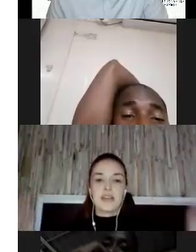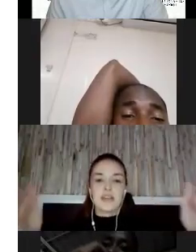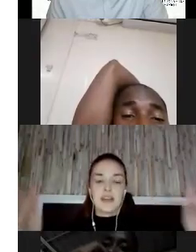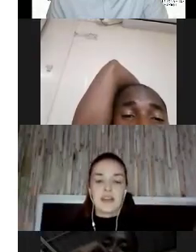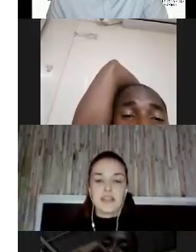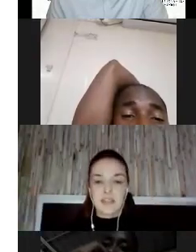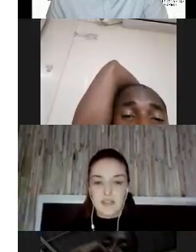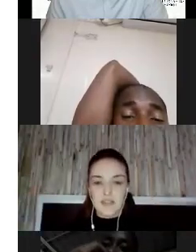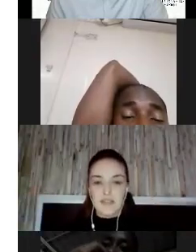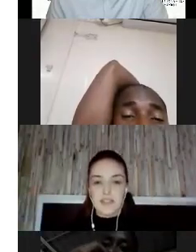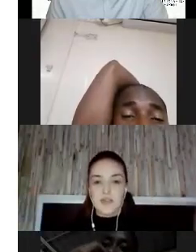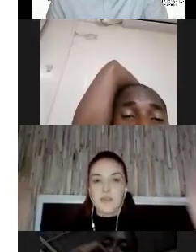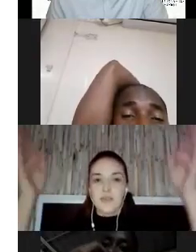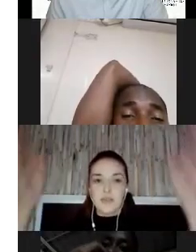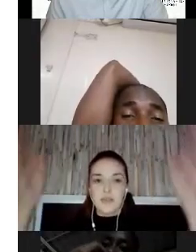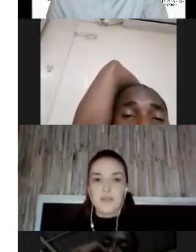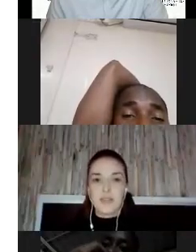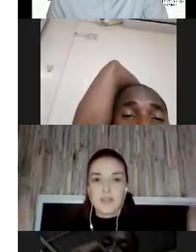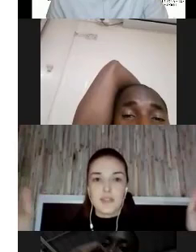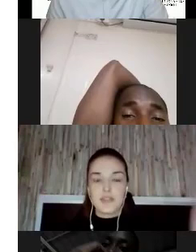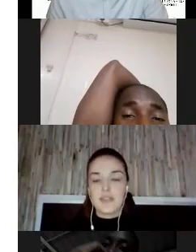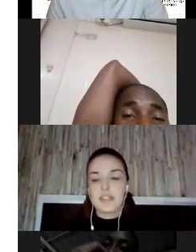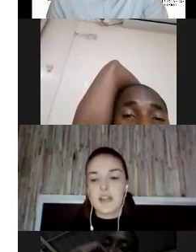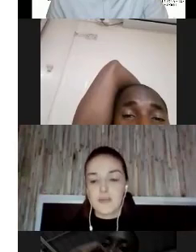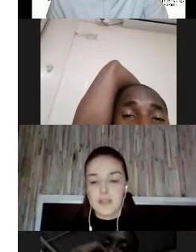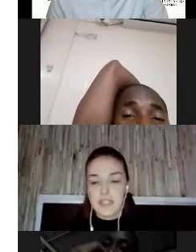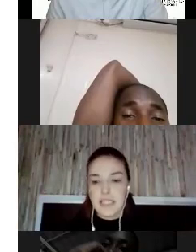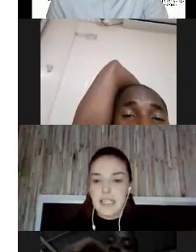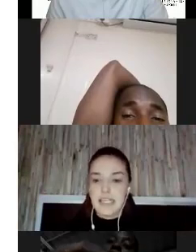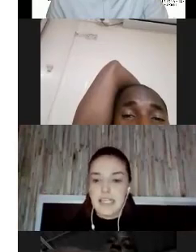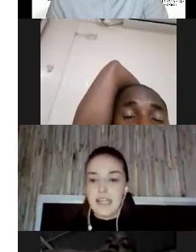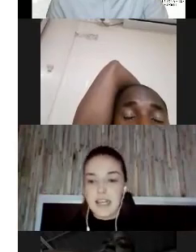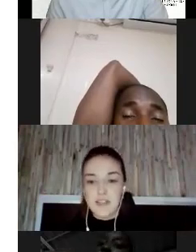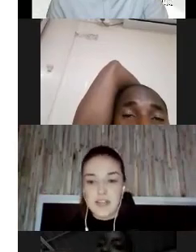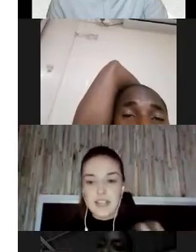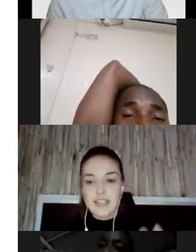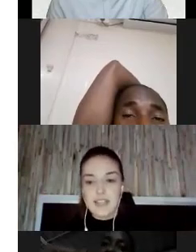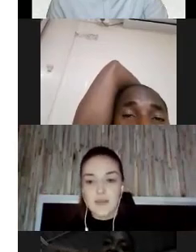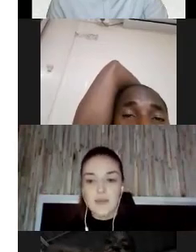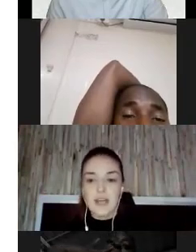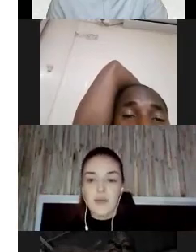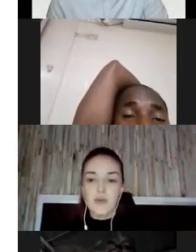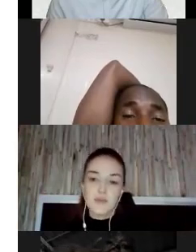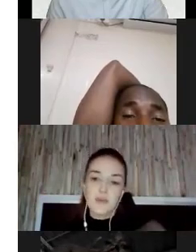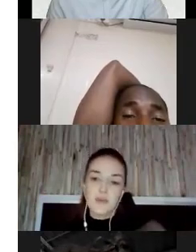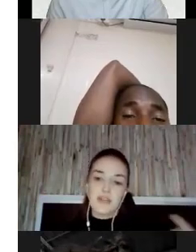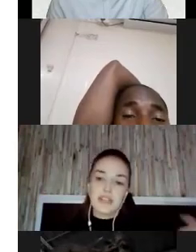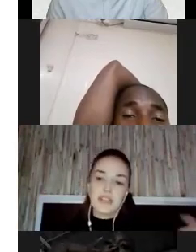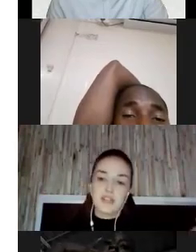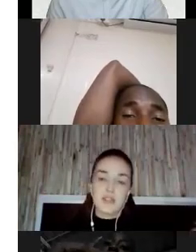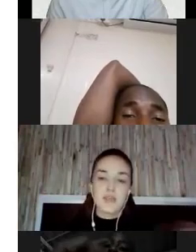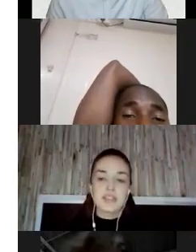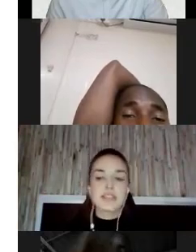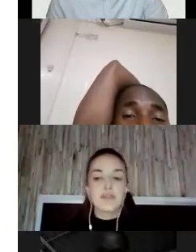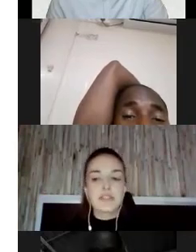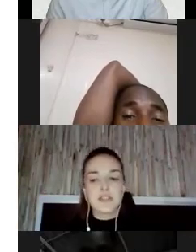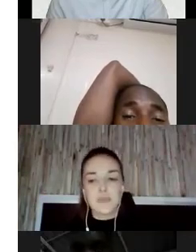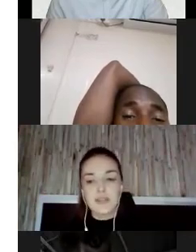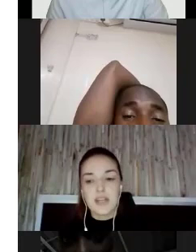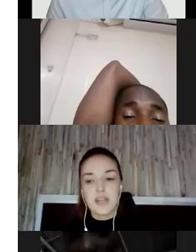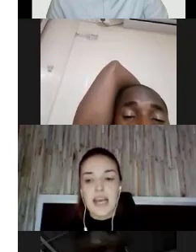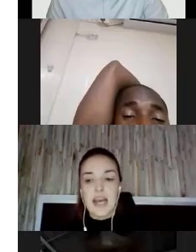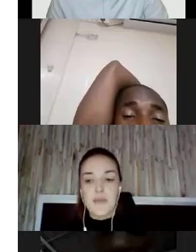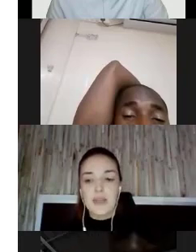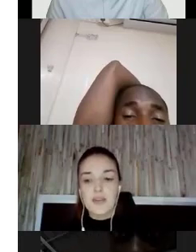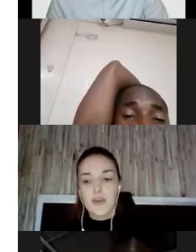também. A gradação ele vai fazer o empilhamento praticamente na vertical. E a retrogradação é quando a variação de deposição de